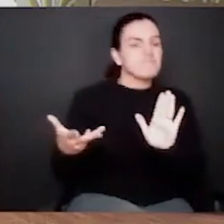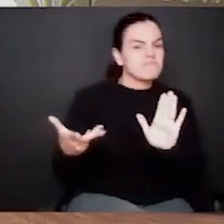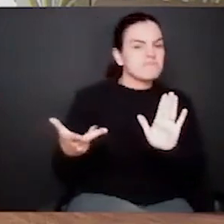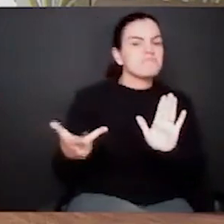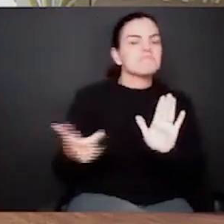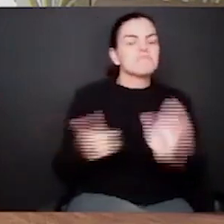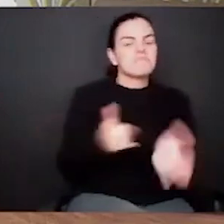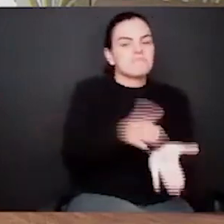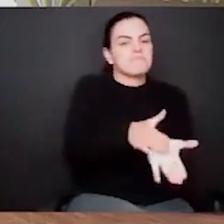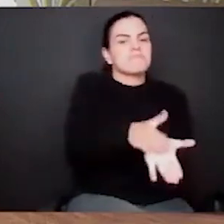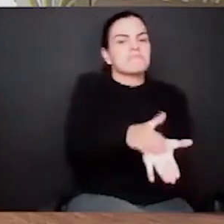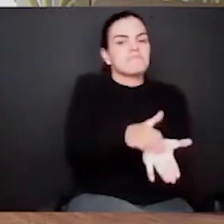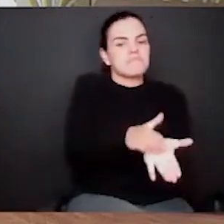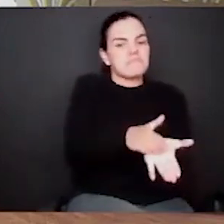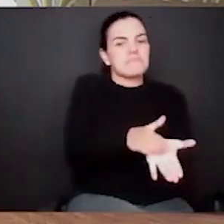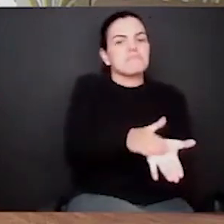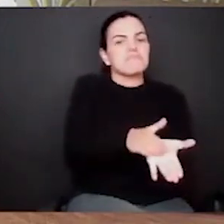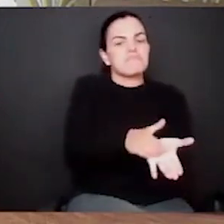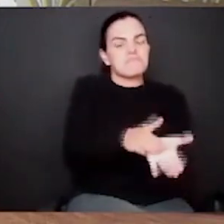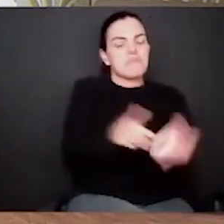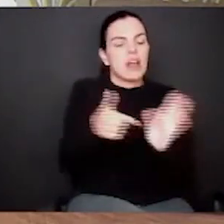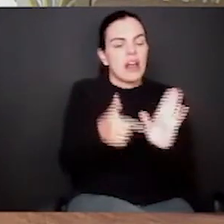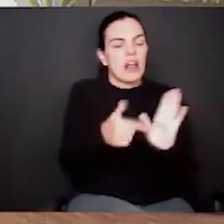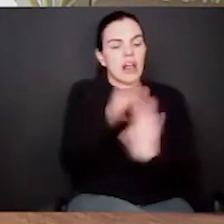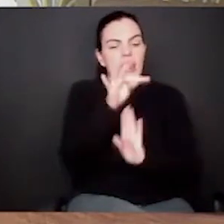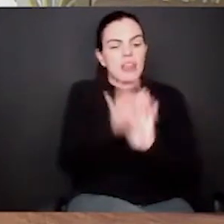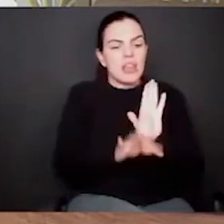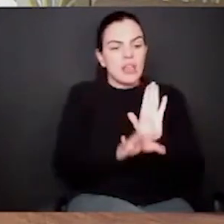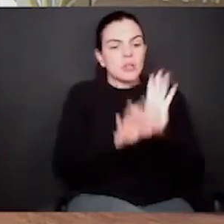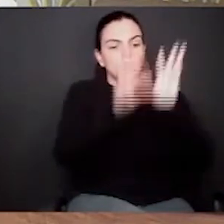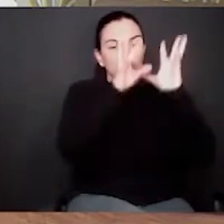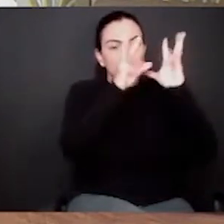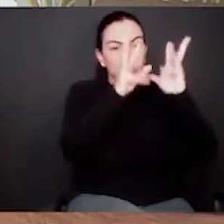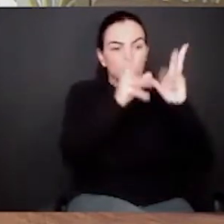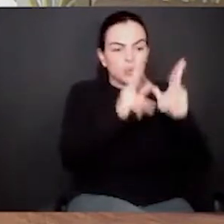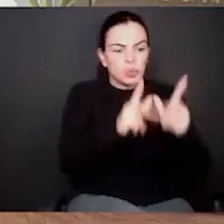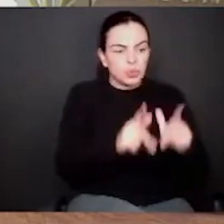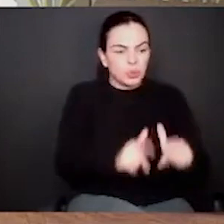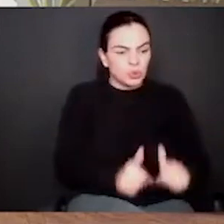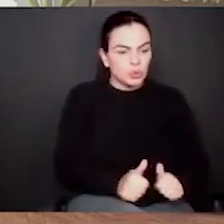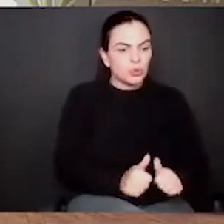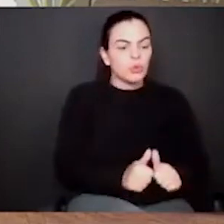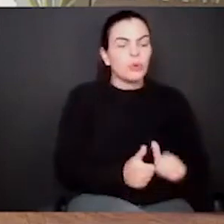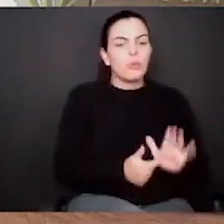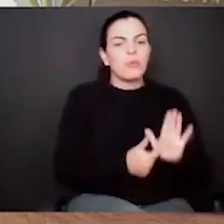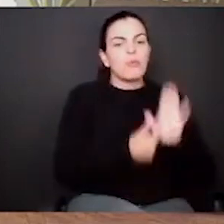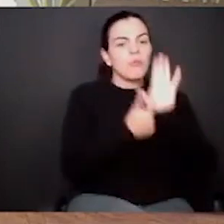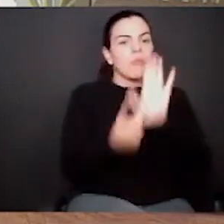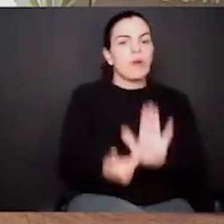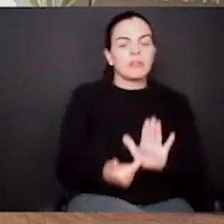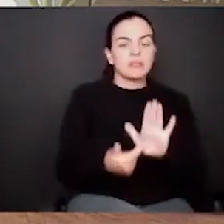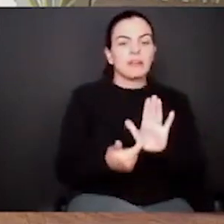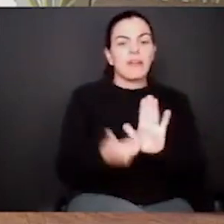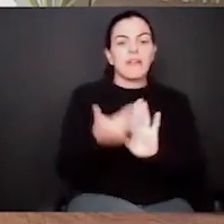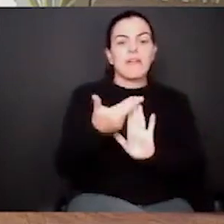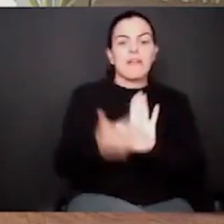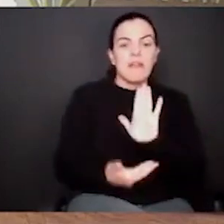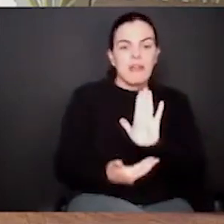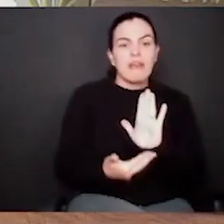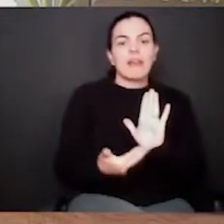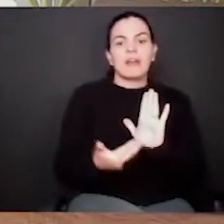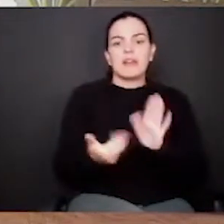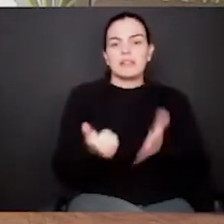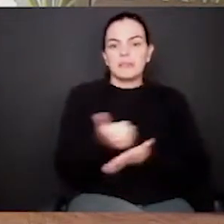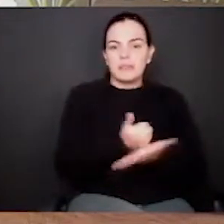contempla em todos os aspectos do desenvolvimento do ser humano diretrizes, princípios, metas